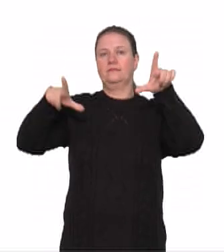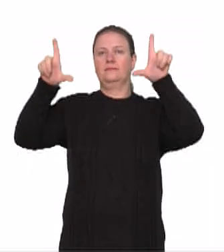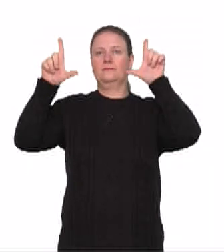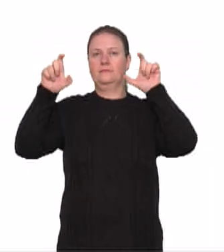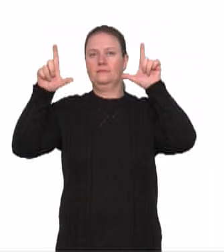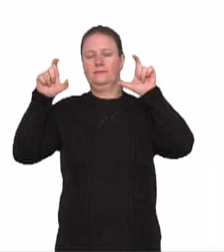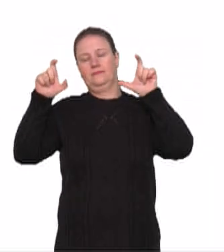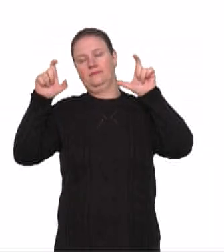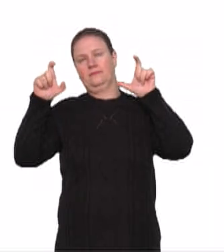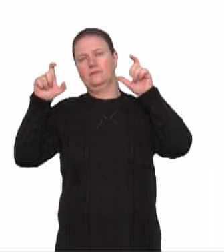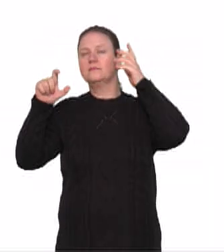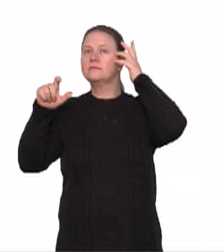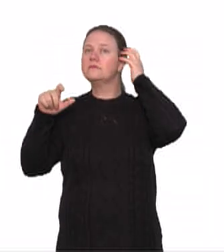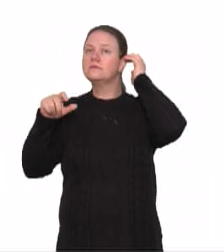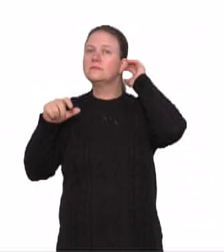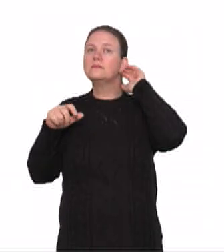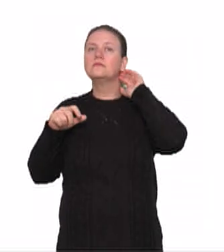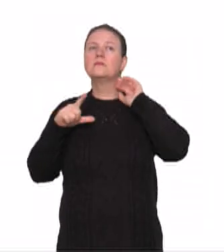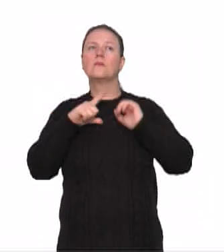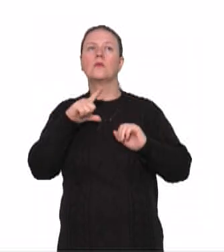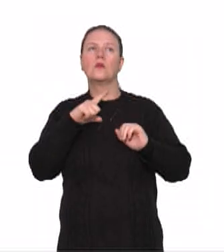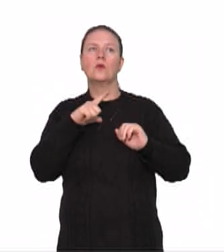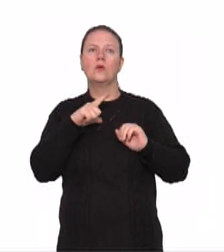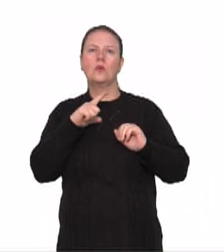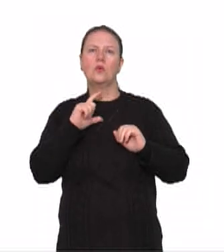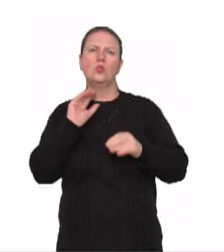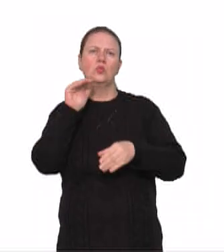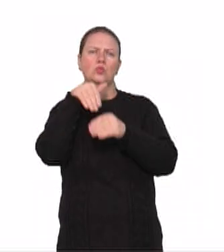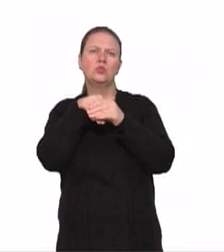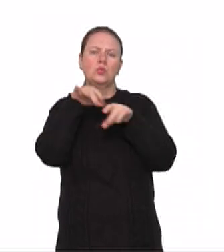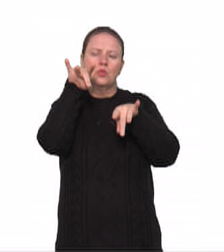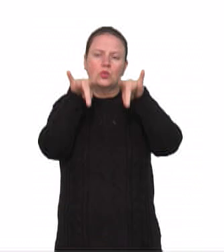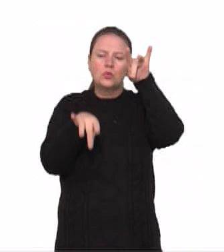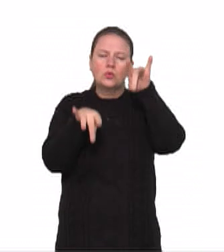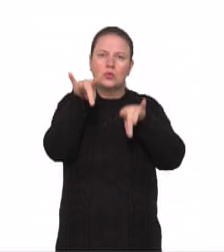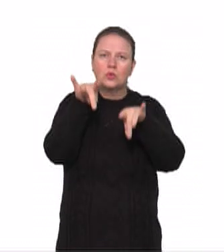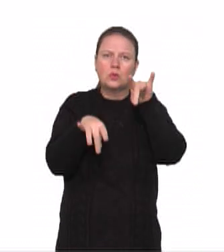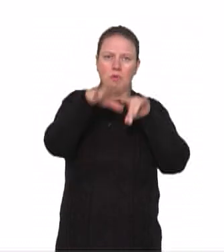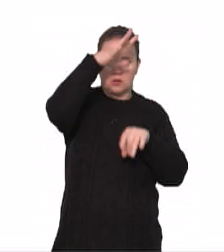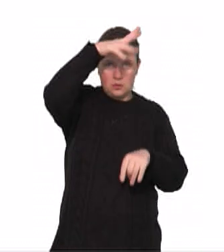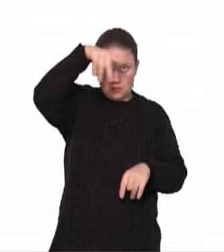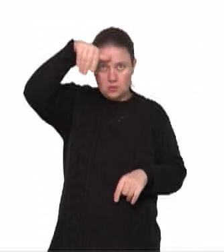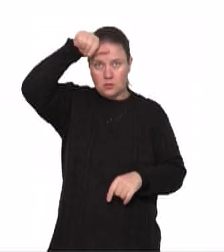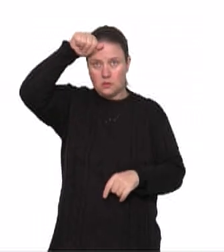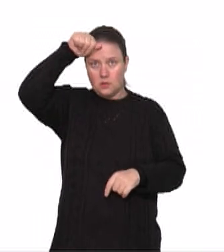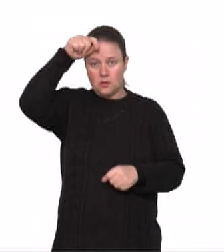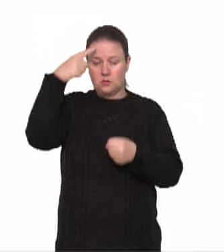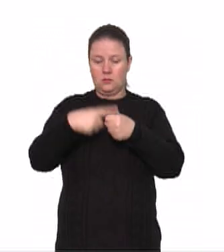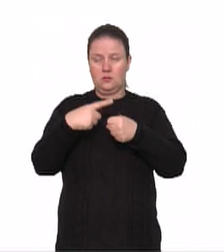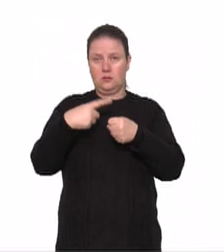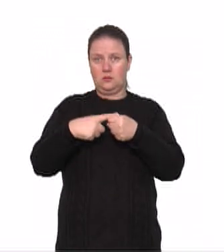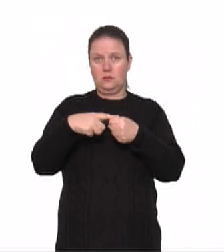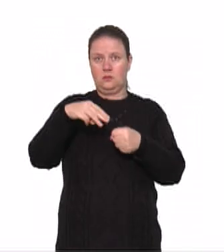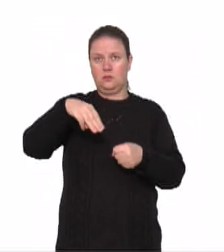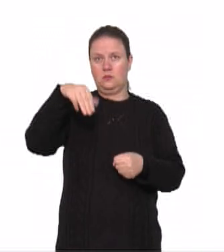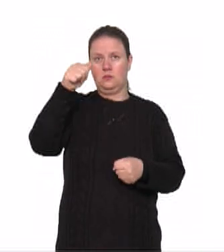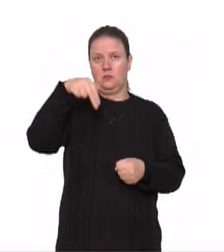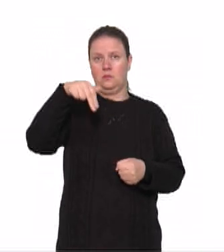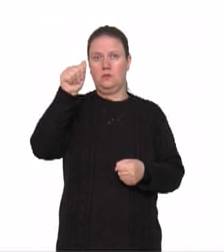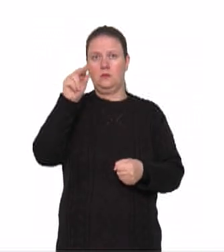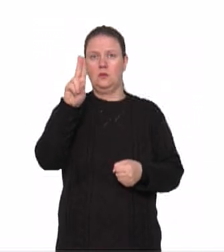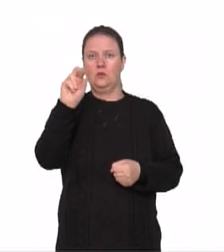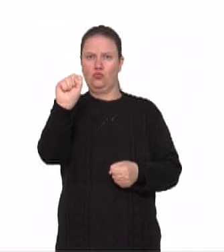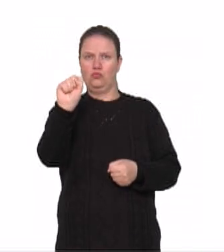É uma fotografia de o interior do Teatro Amazonas, que fica em Manaus. É uma foto que foi tirada